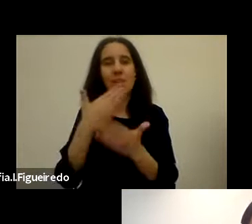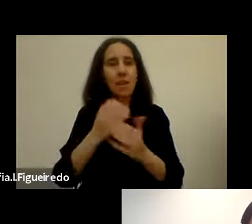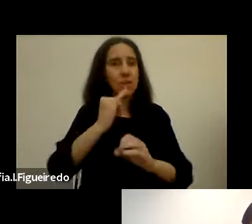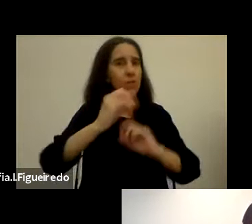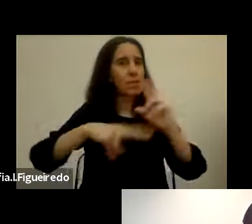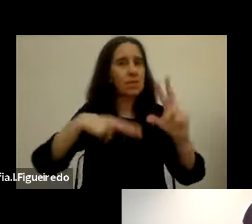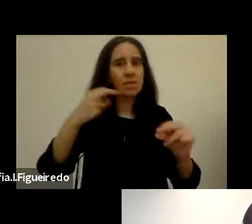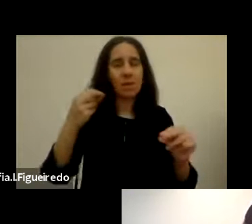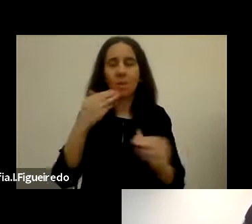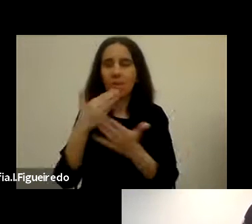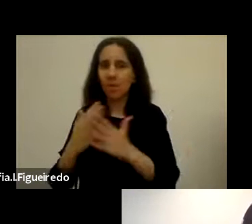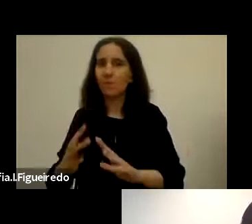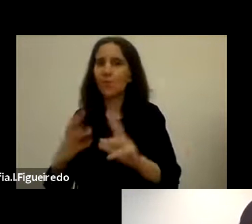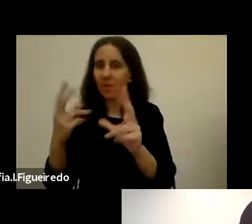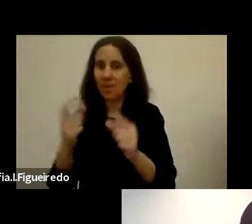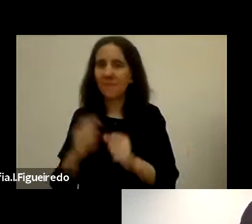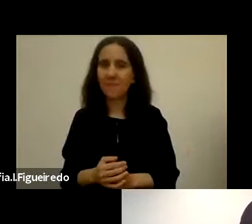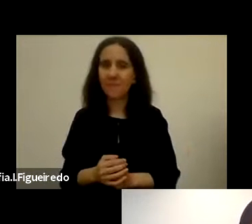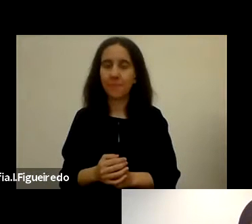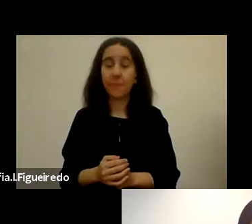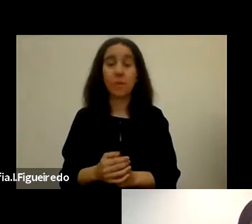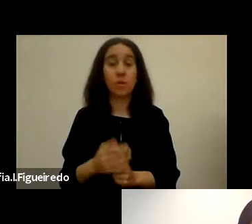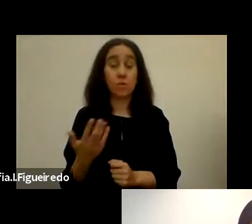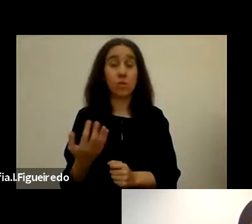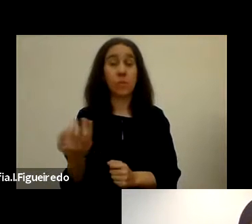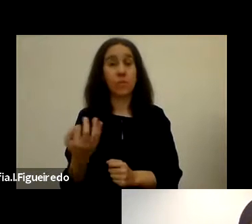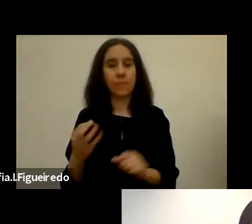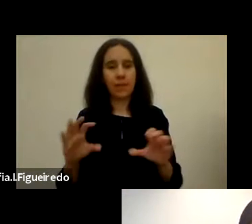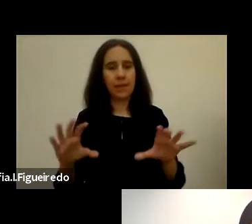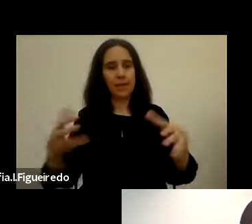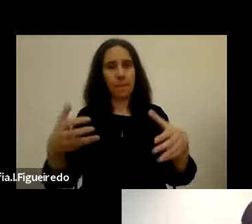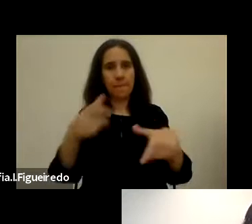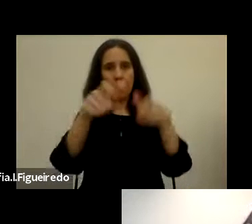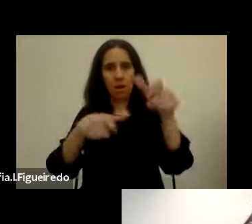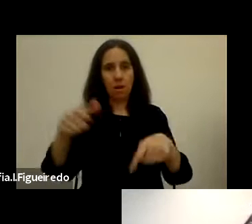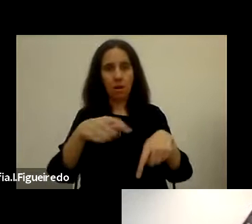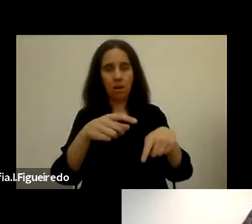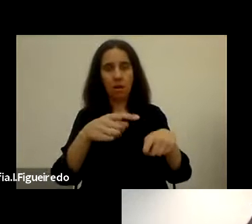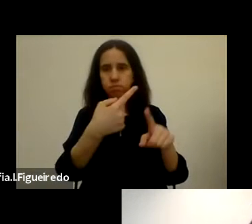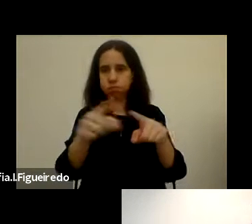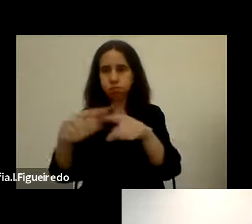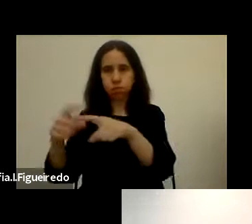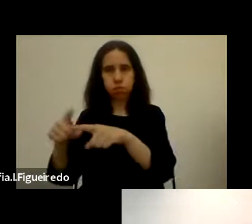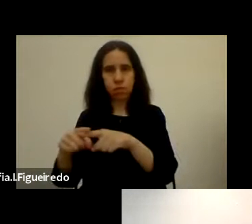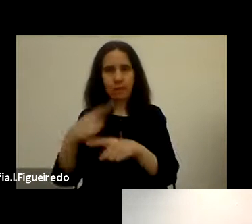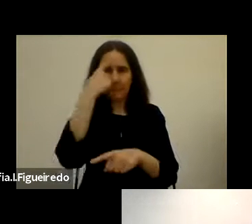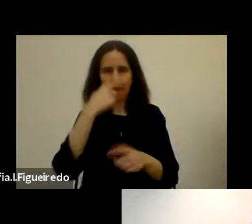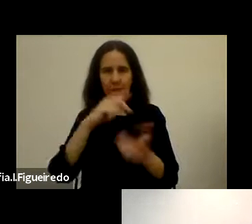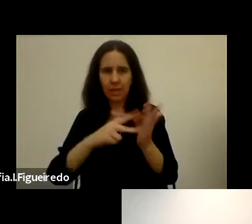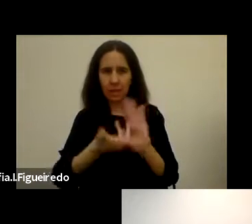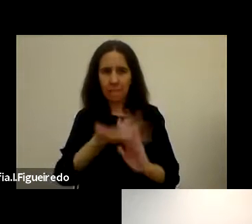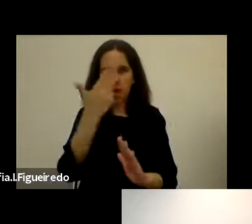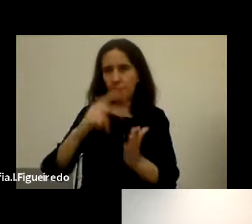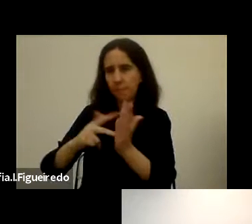componentes de melhoria. E, portanto, olhar para uma equipa que é heterogénea, que tem perfis mais técnicos, perfis